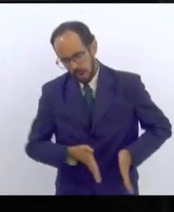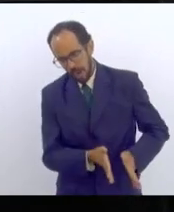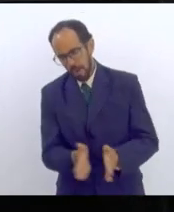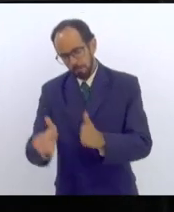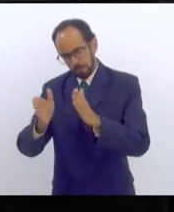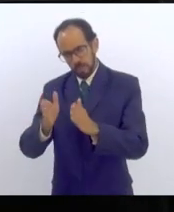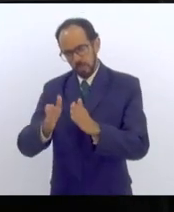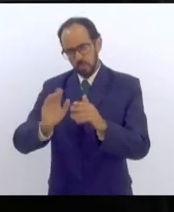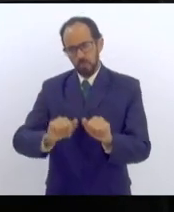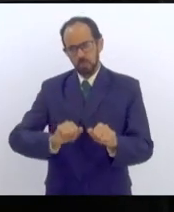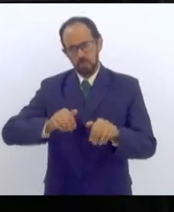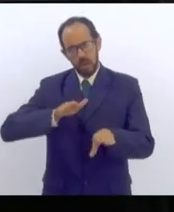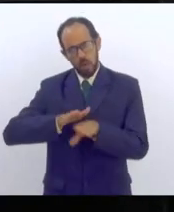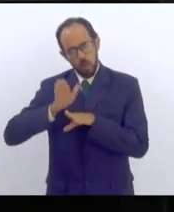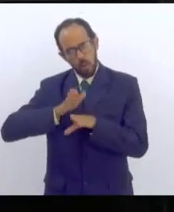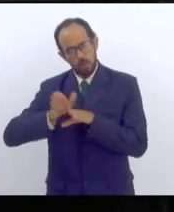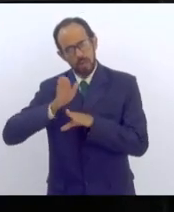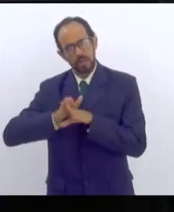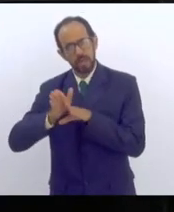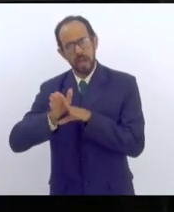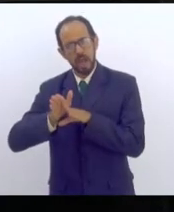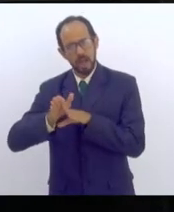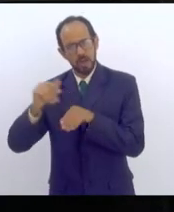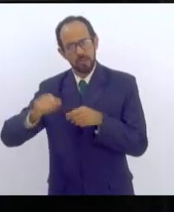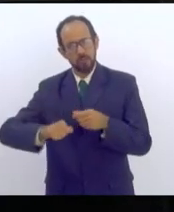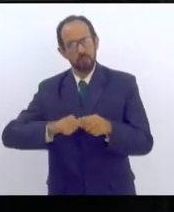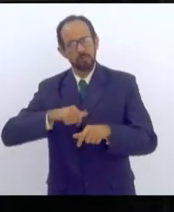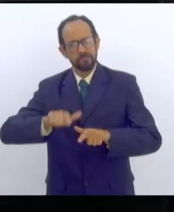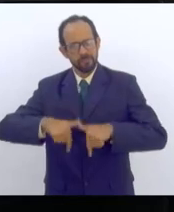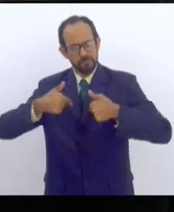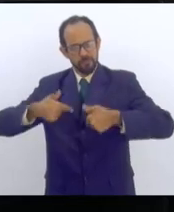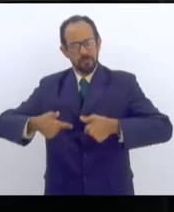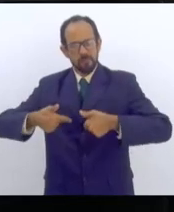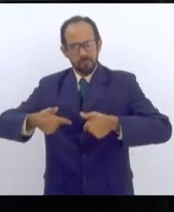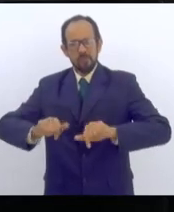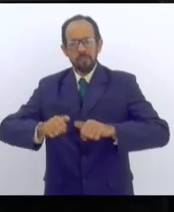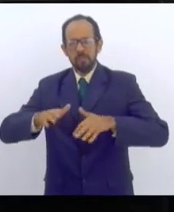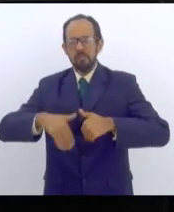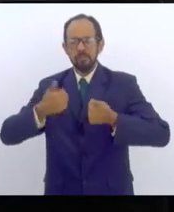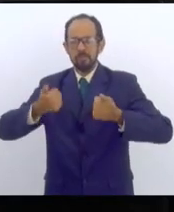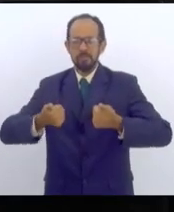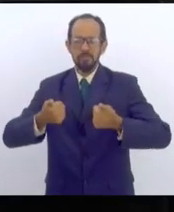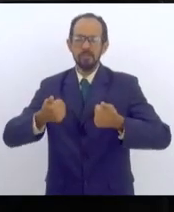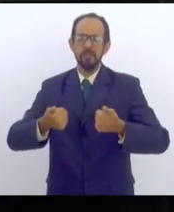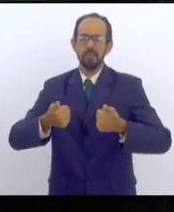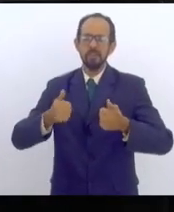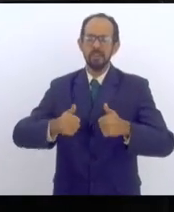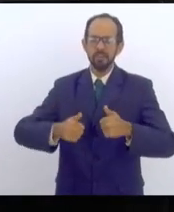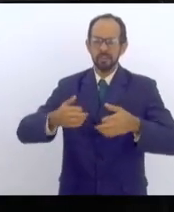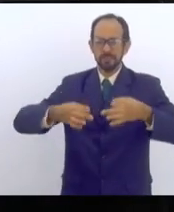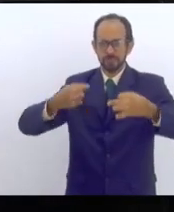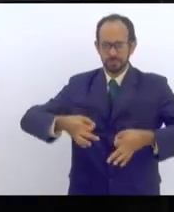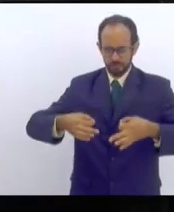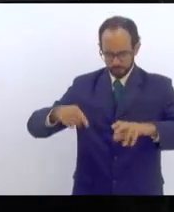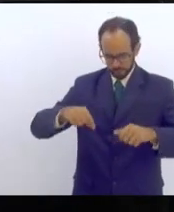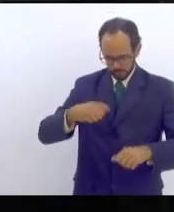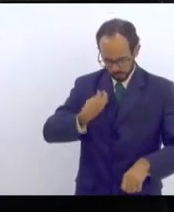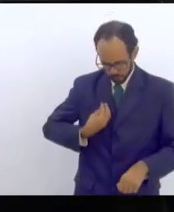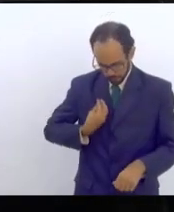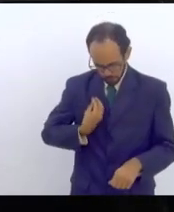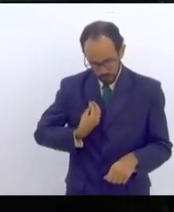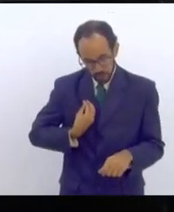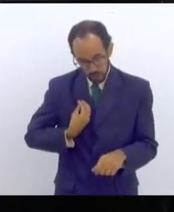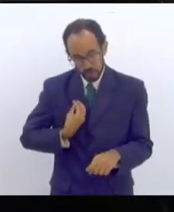que oriente a entrega de ações que melhorem concretamente a vida da classe trabalhadora,